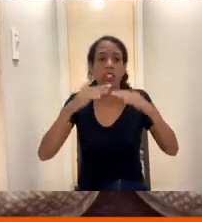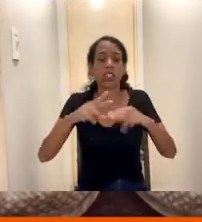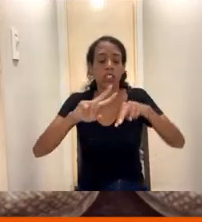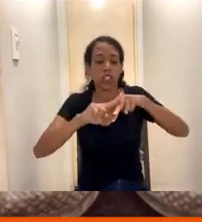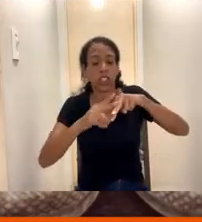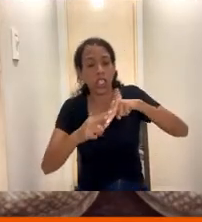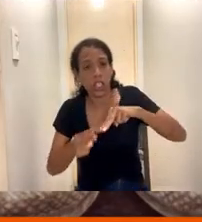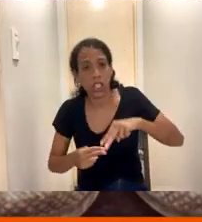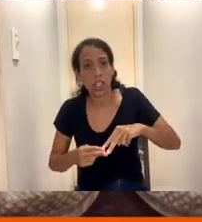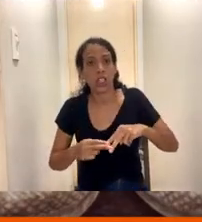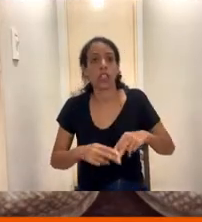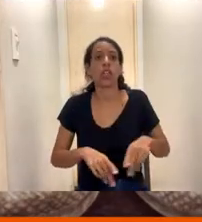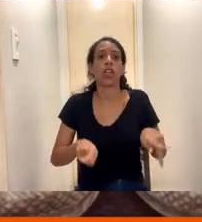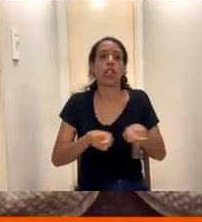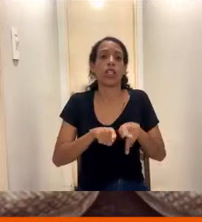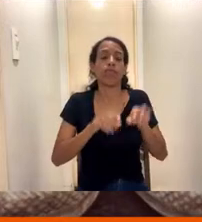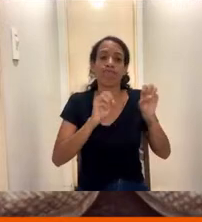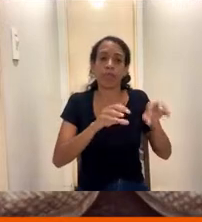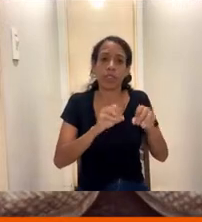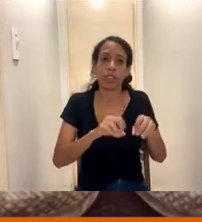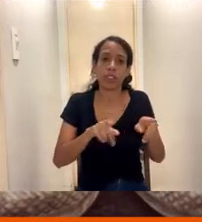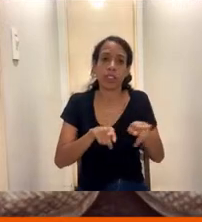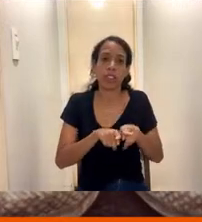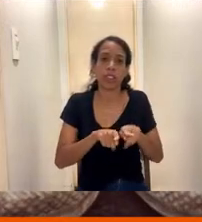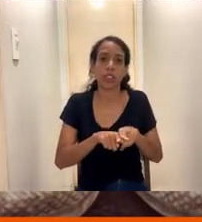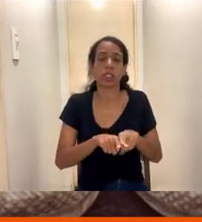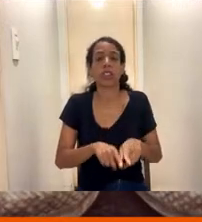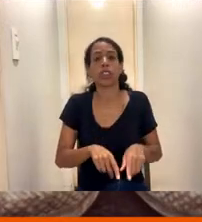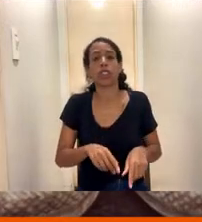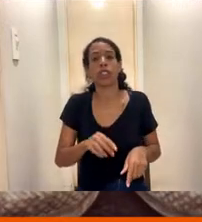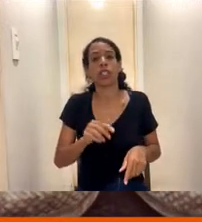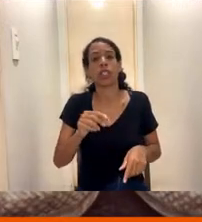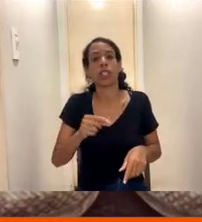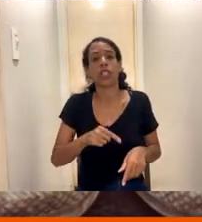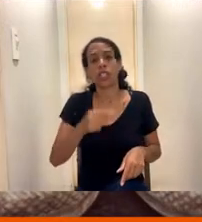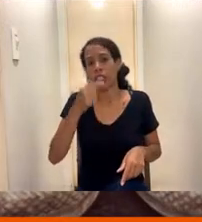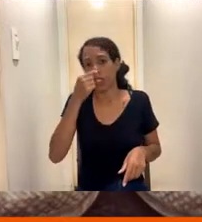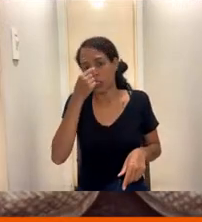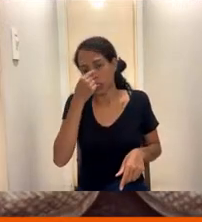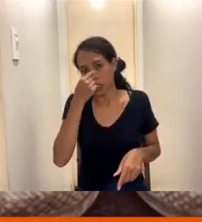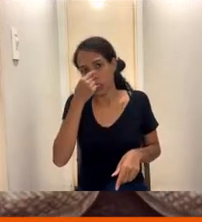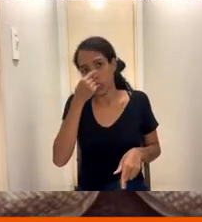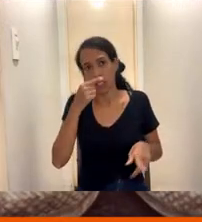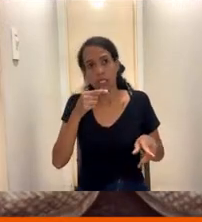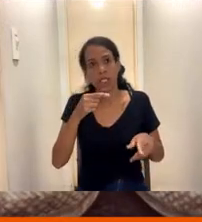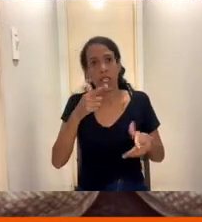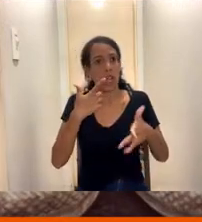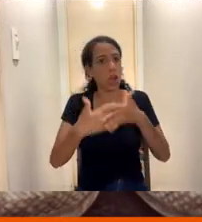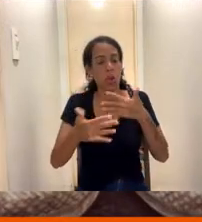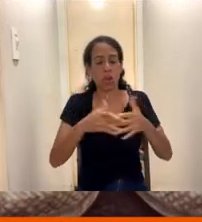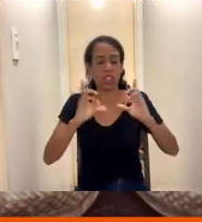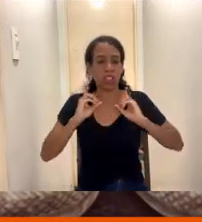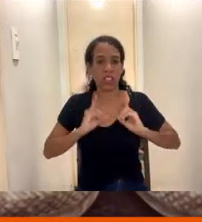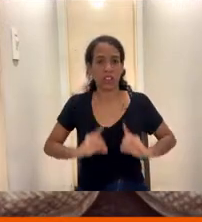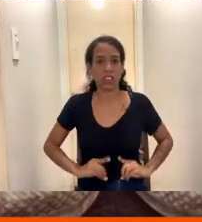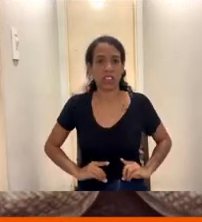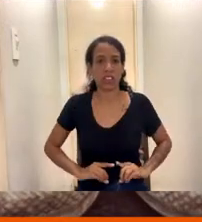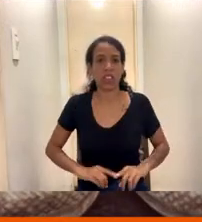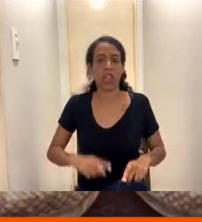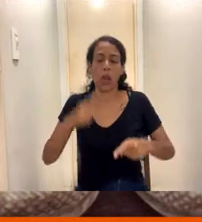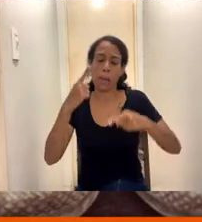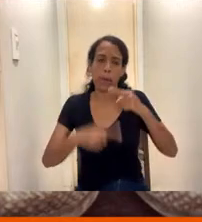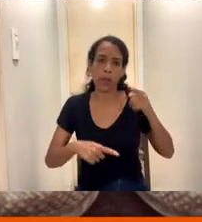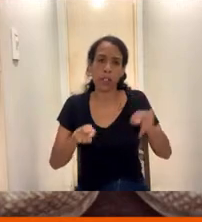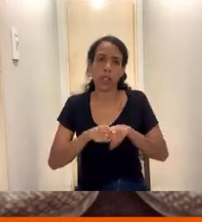gênero, orientação sexual e identidade de gênero, crença religiosa e deficiência. Veda